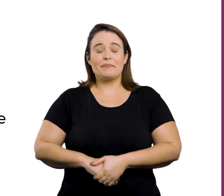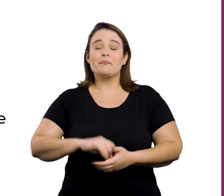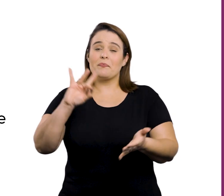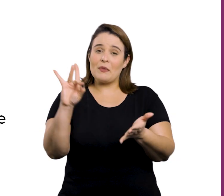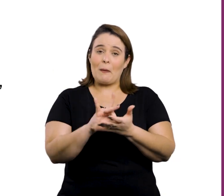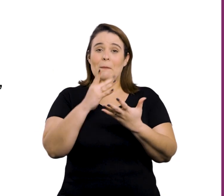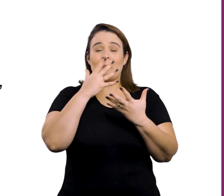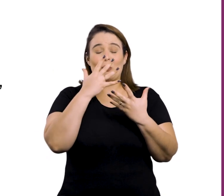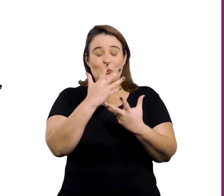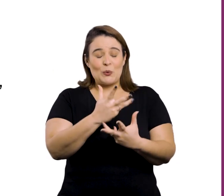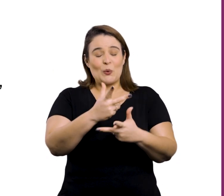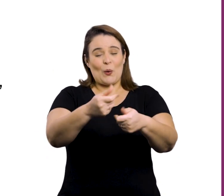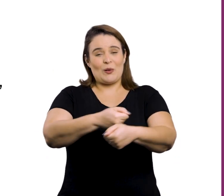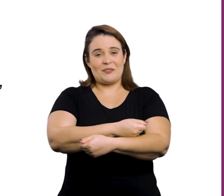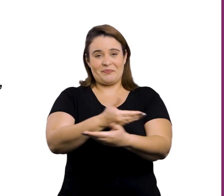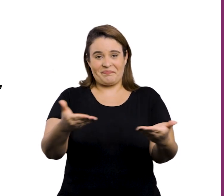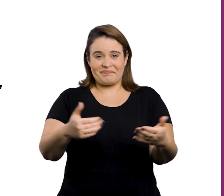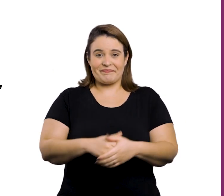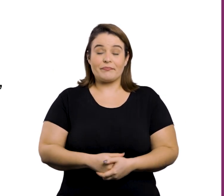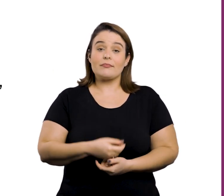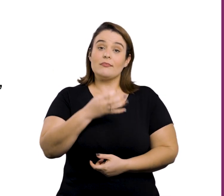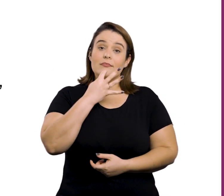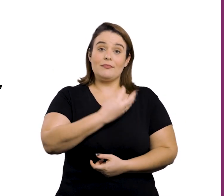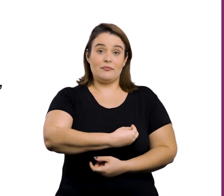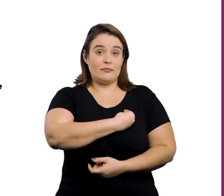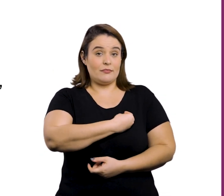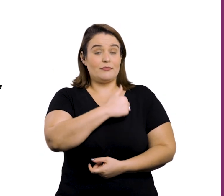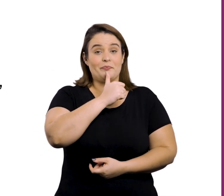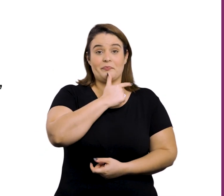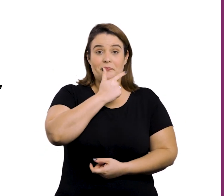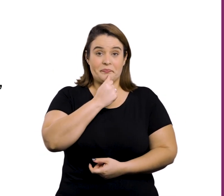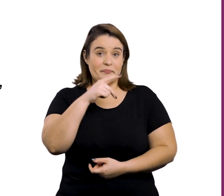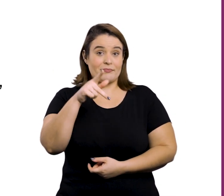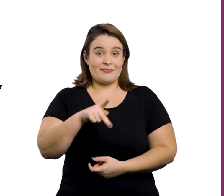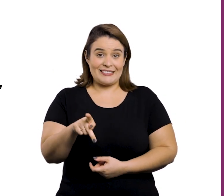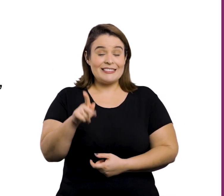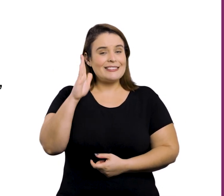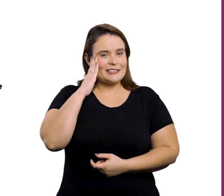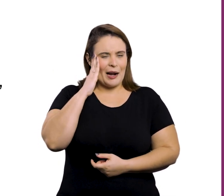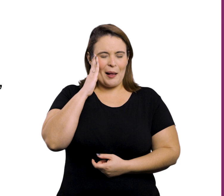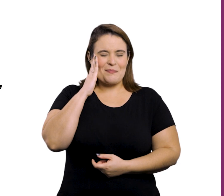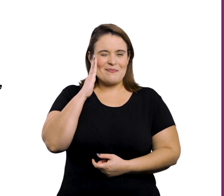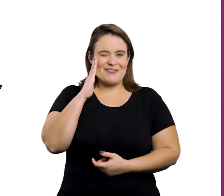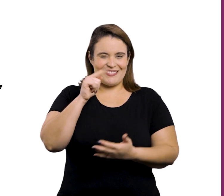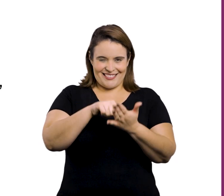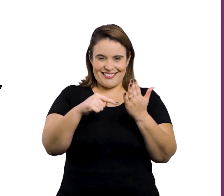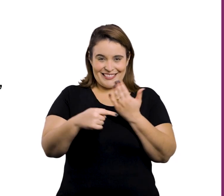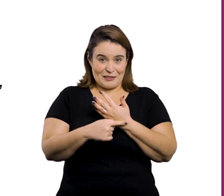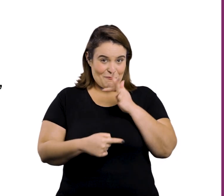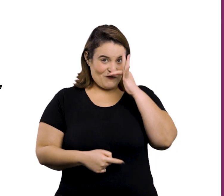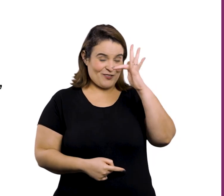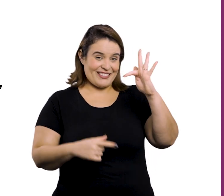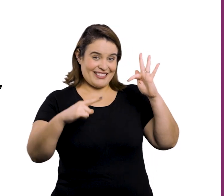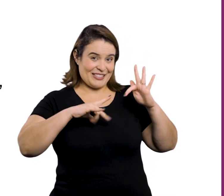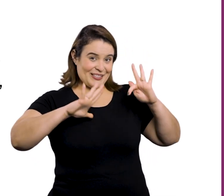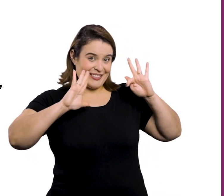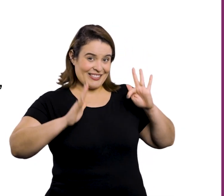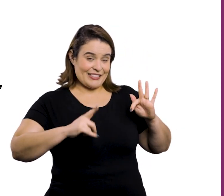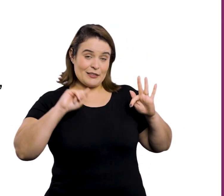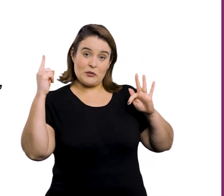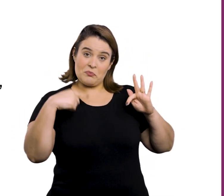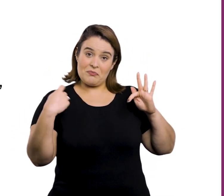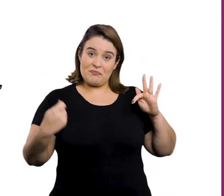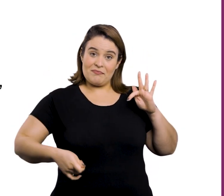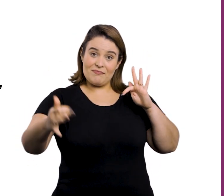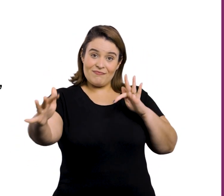todos. Quem conhece a vida de professoras e professores sabe que as flores já existem. Precisamos nos unir